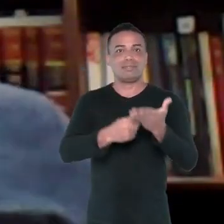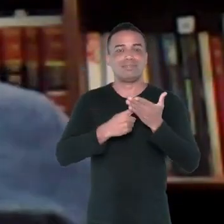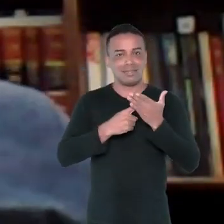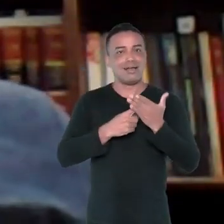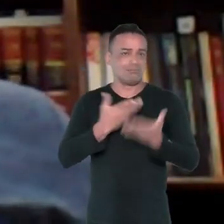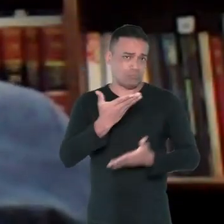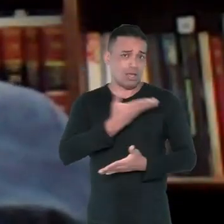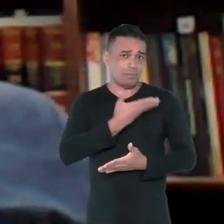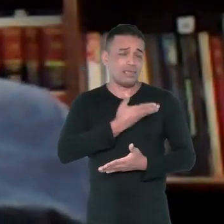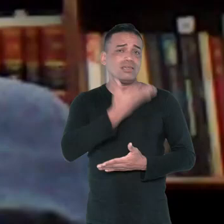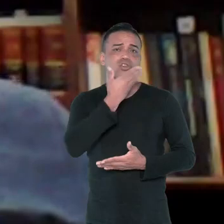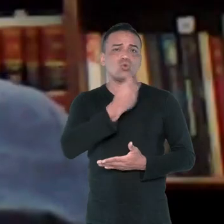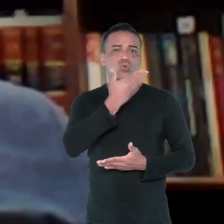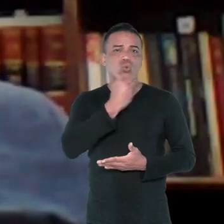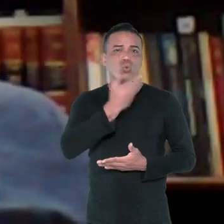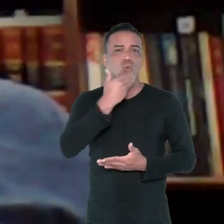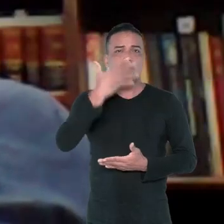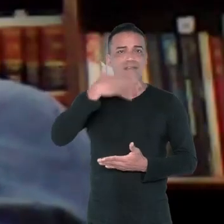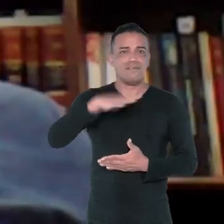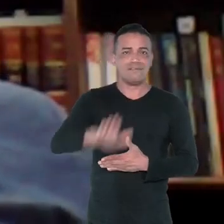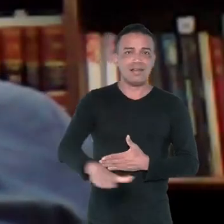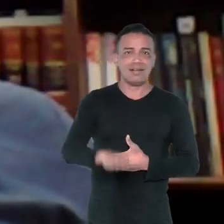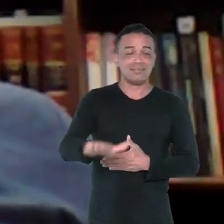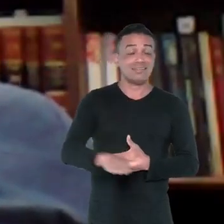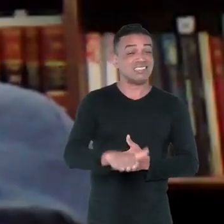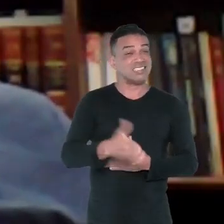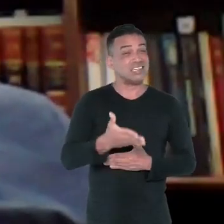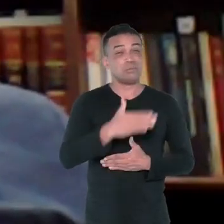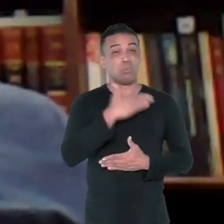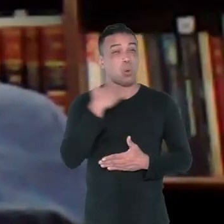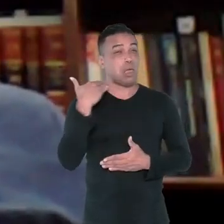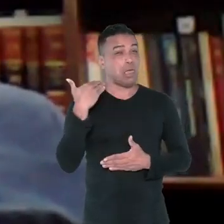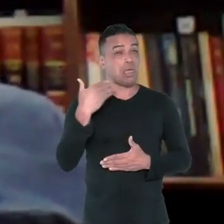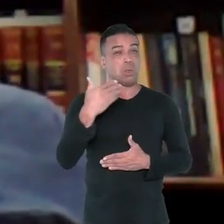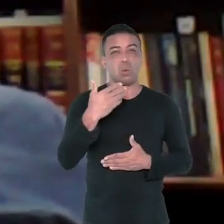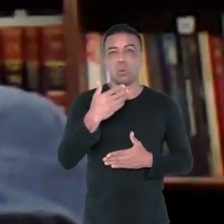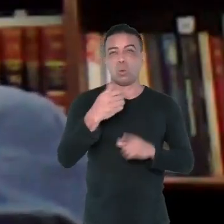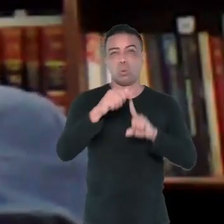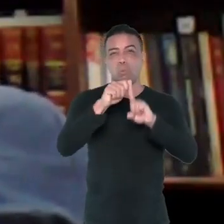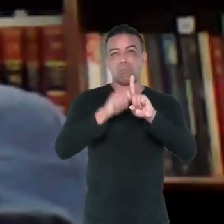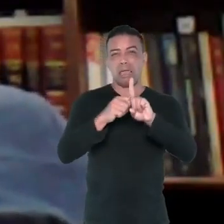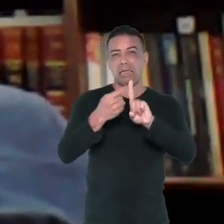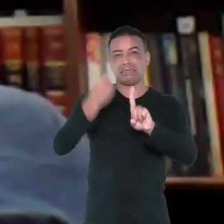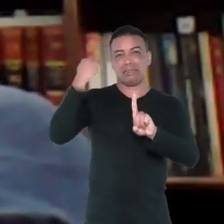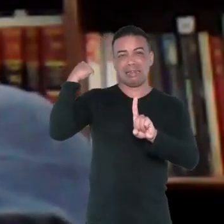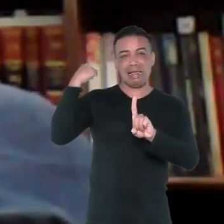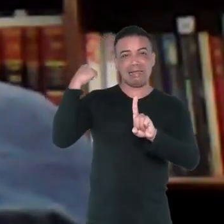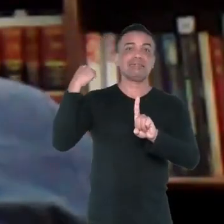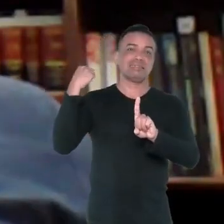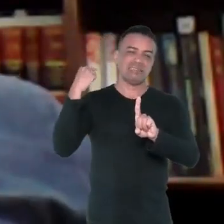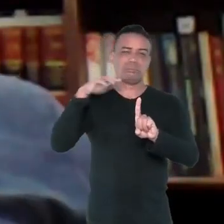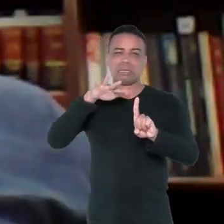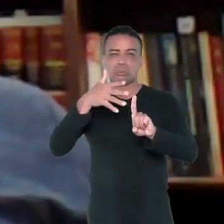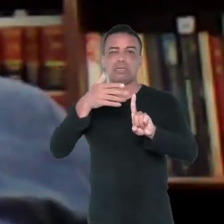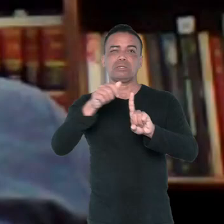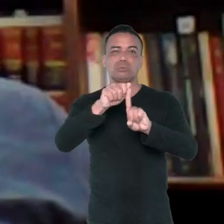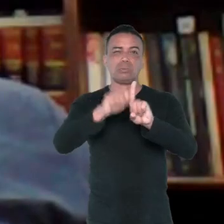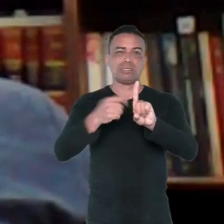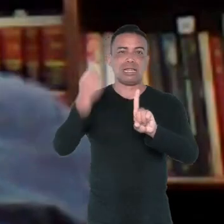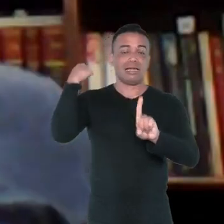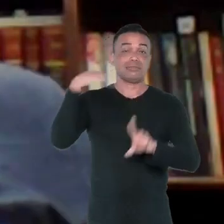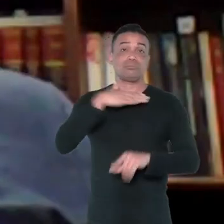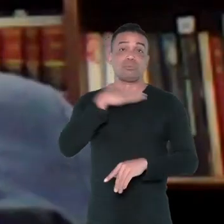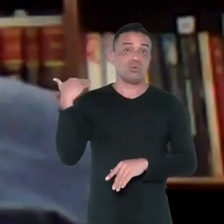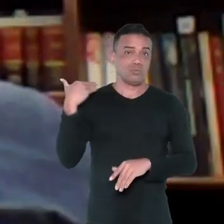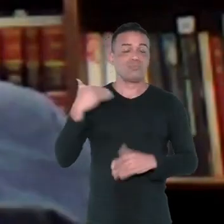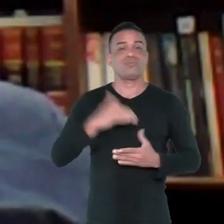amigo, um amigo de infância, que eu perdi há 34 dias atrás, faleceu, e